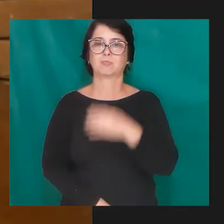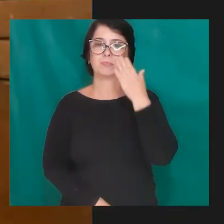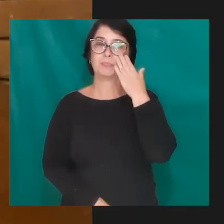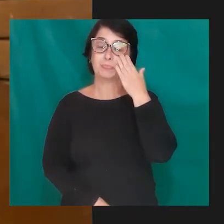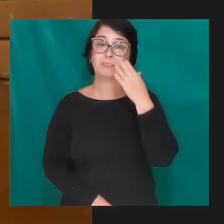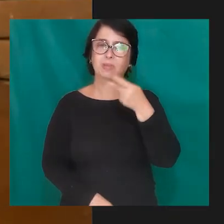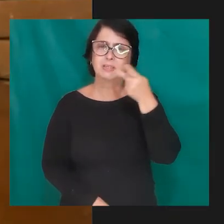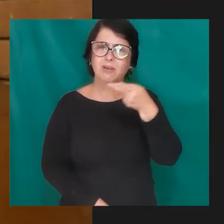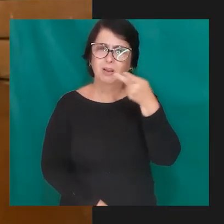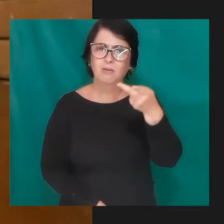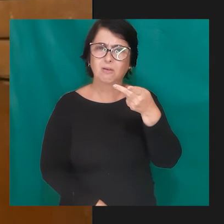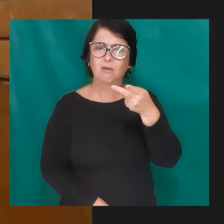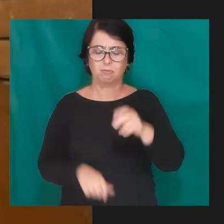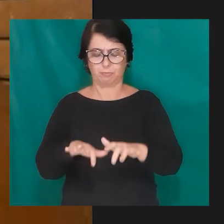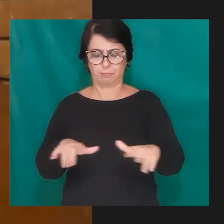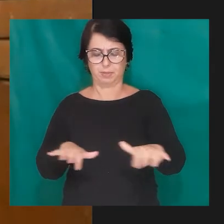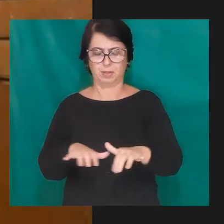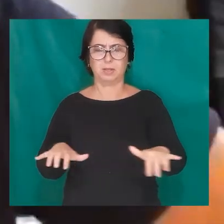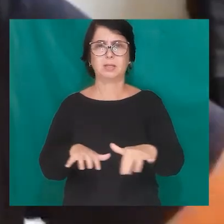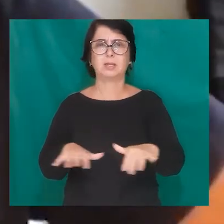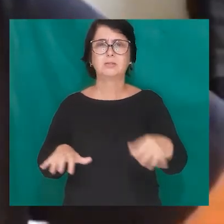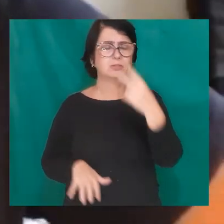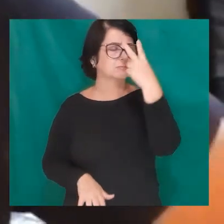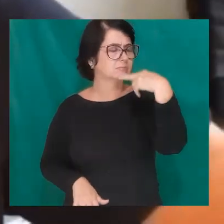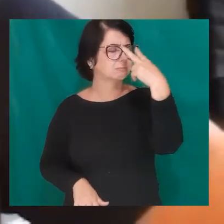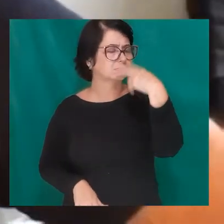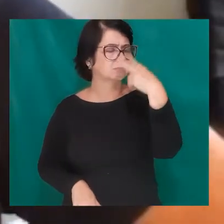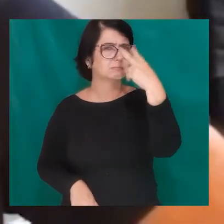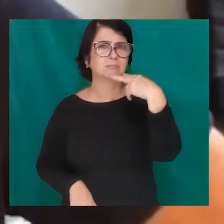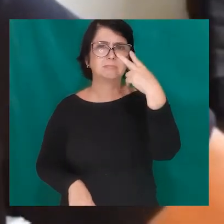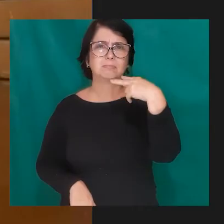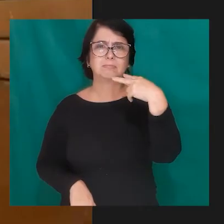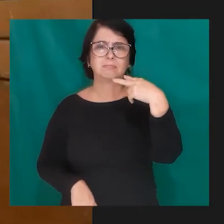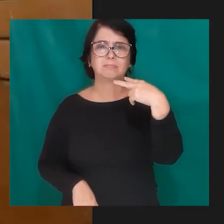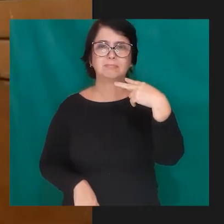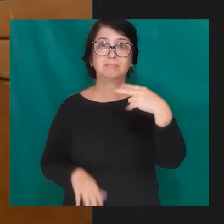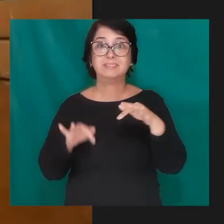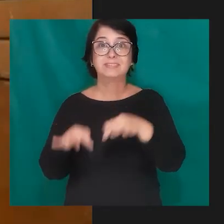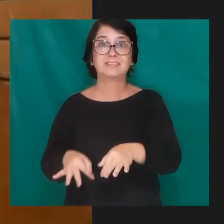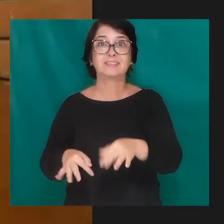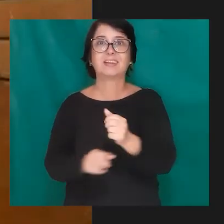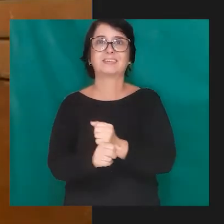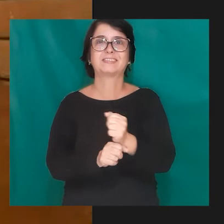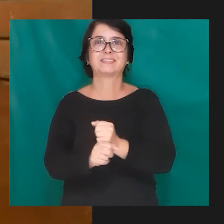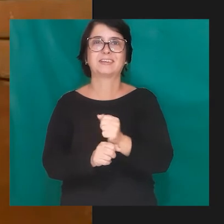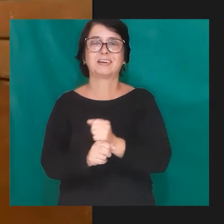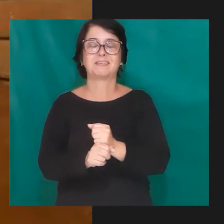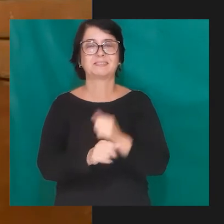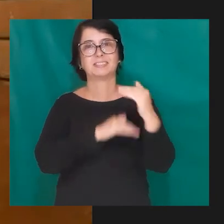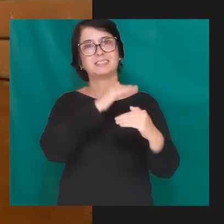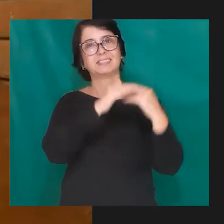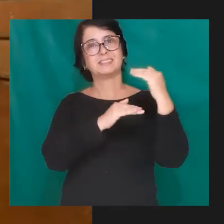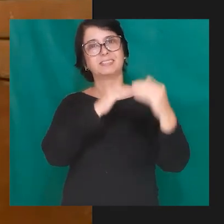do pianista cego, não? Hamilton Valinha, é. Ó, a gente, agora no final do ano, nós desenvolvemos